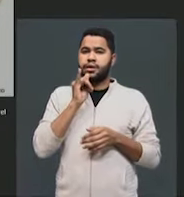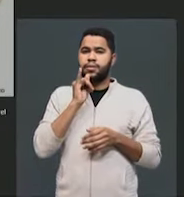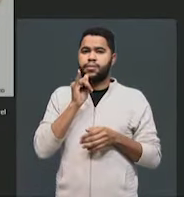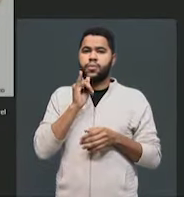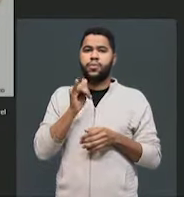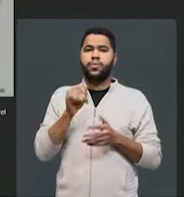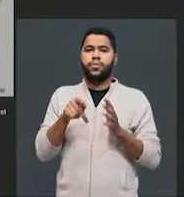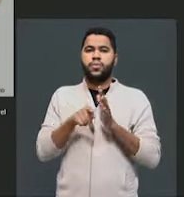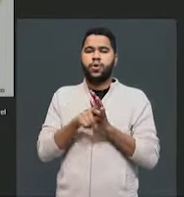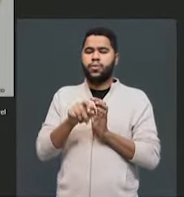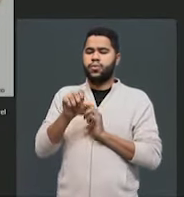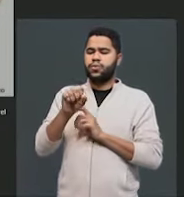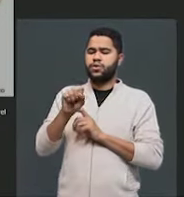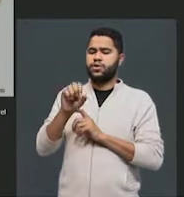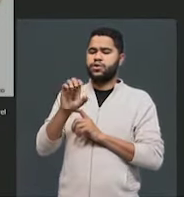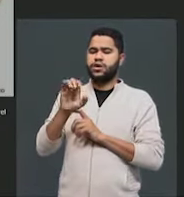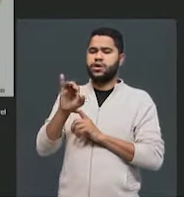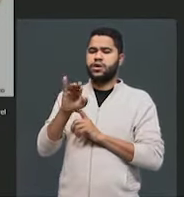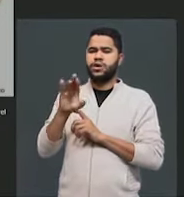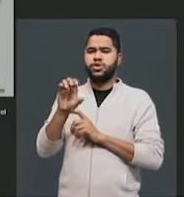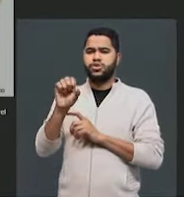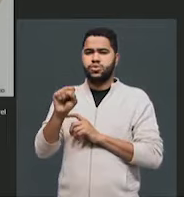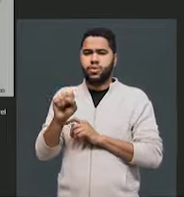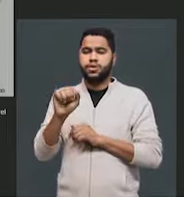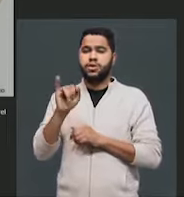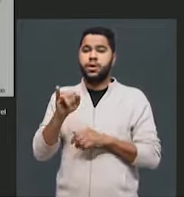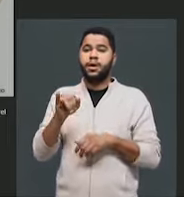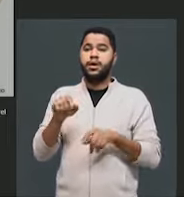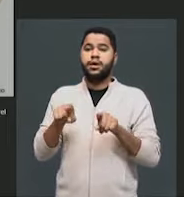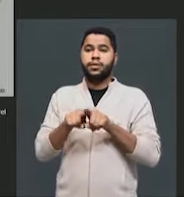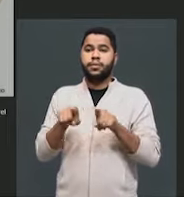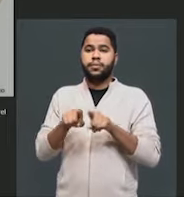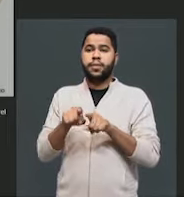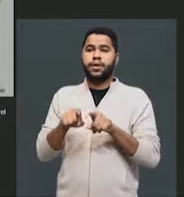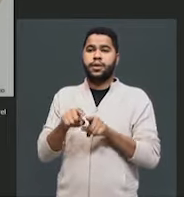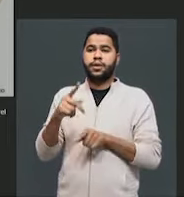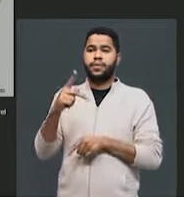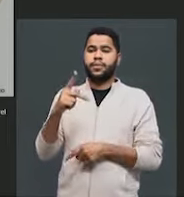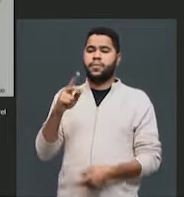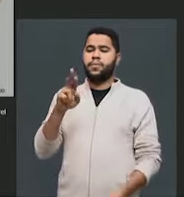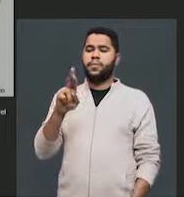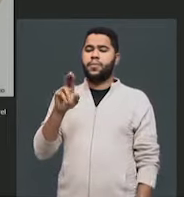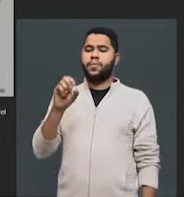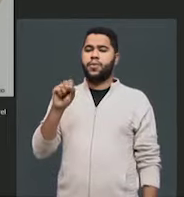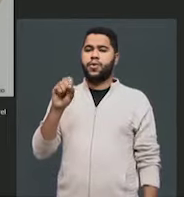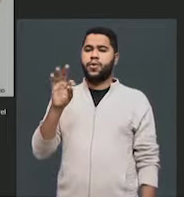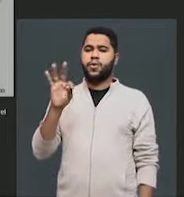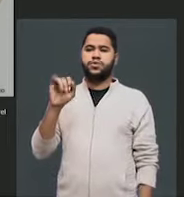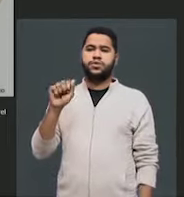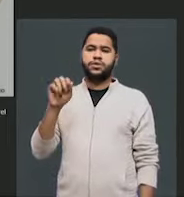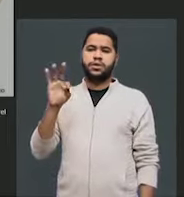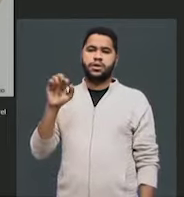tenho glândulas aqui, que é a próstata, aqui, ó, tá?